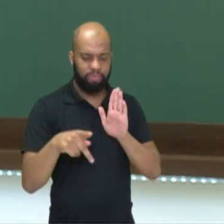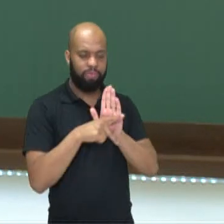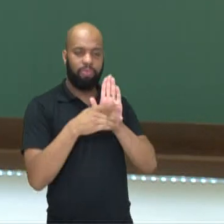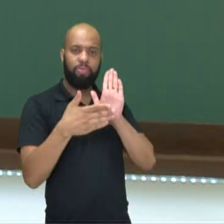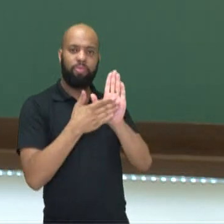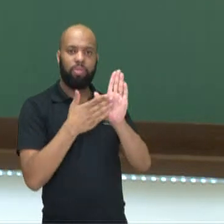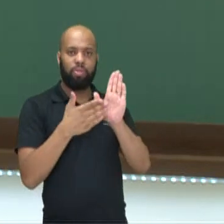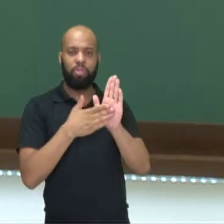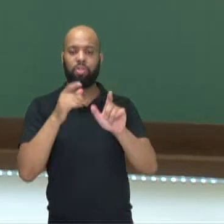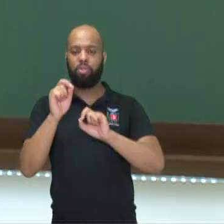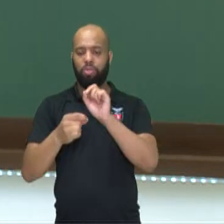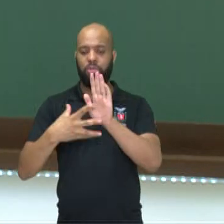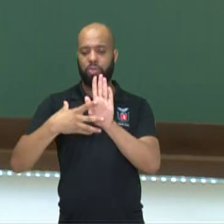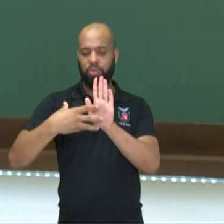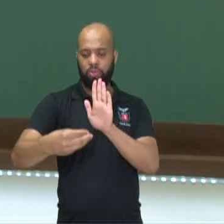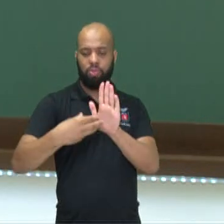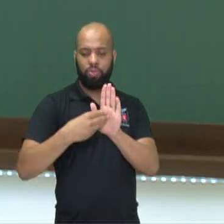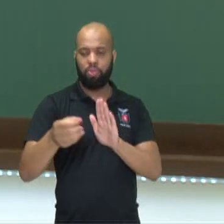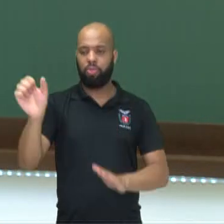modelo